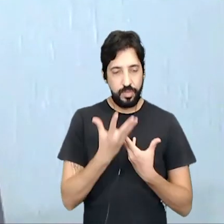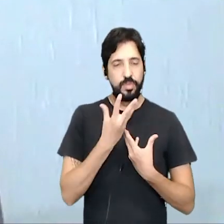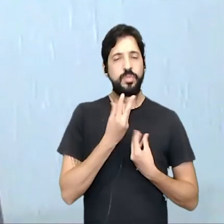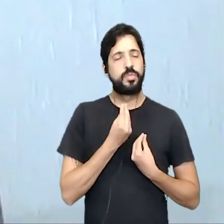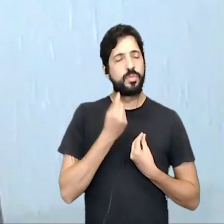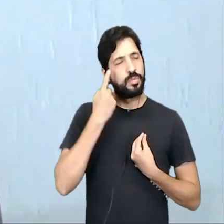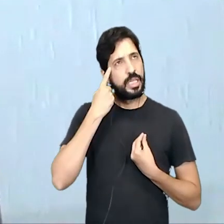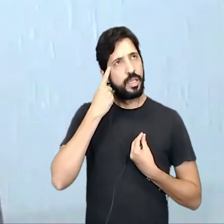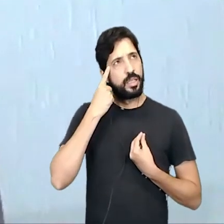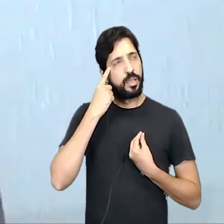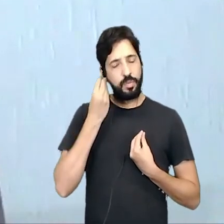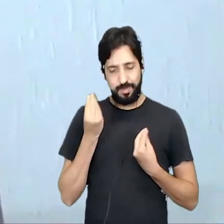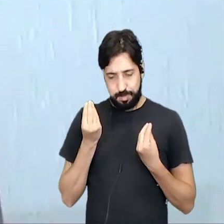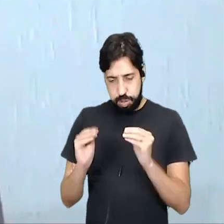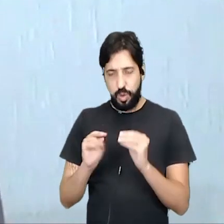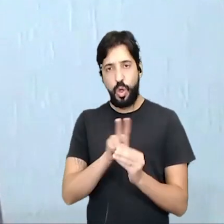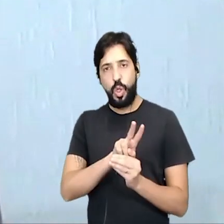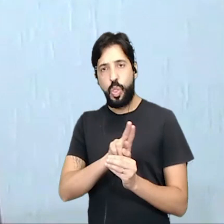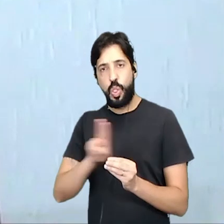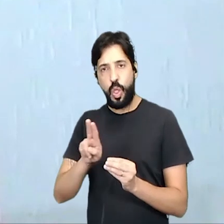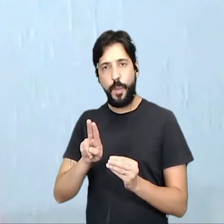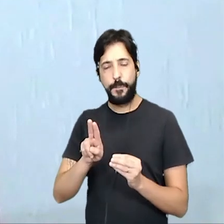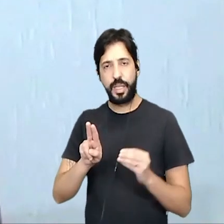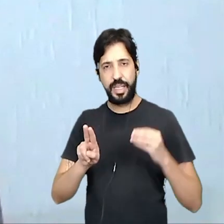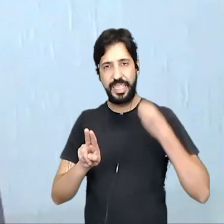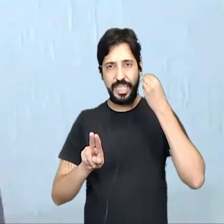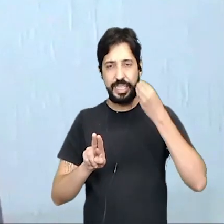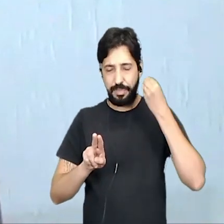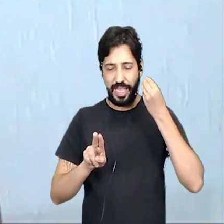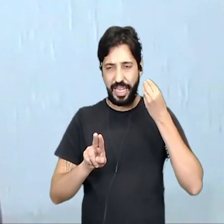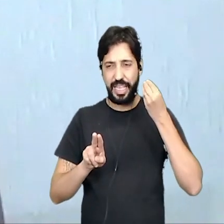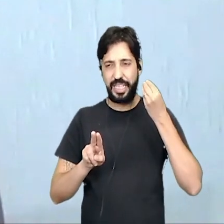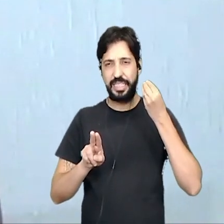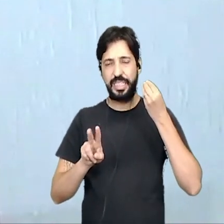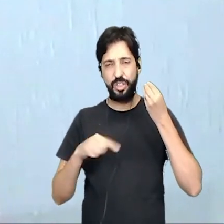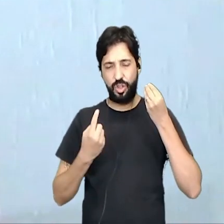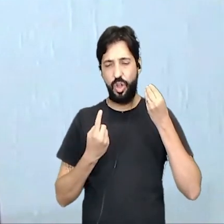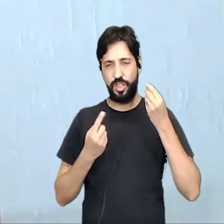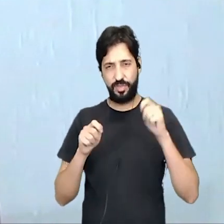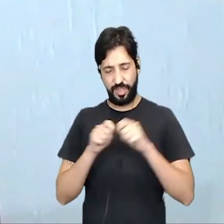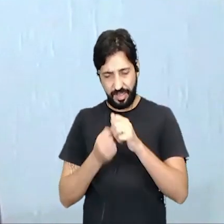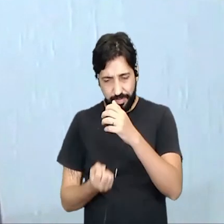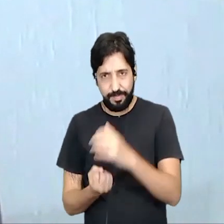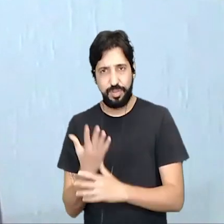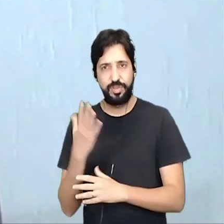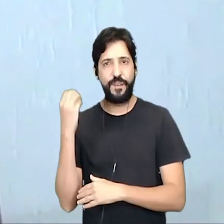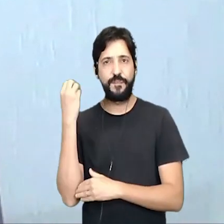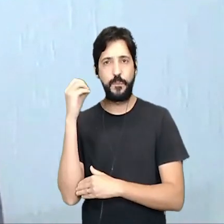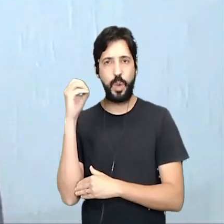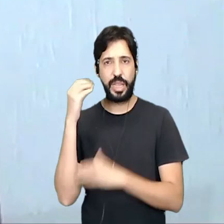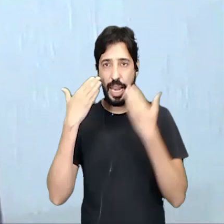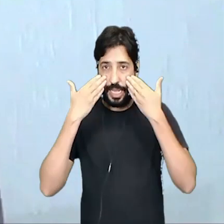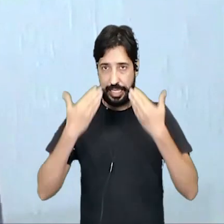inspiração para nomear a nossa experiência de imersão lá